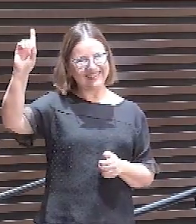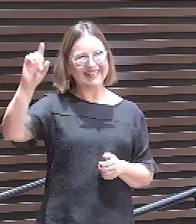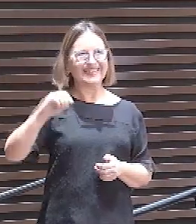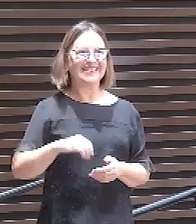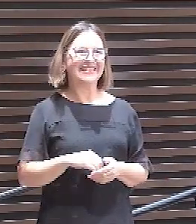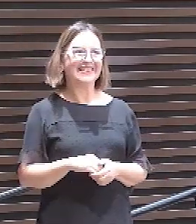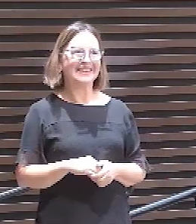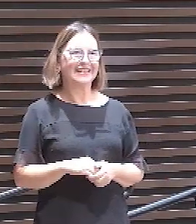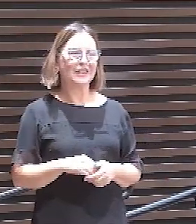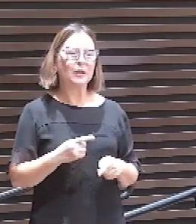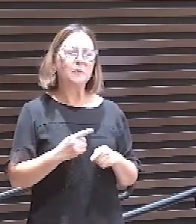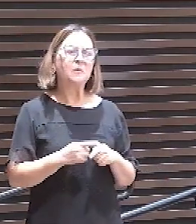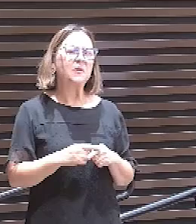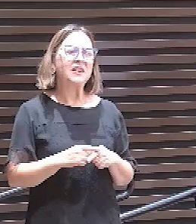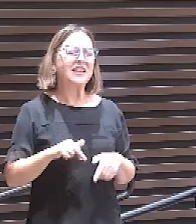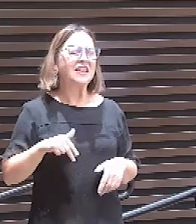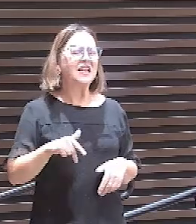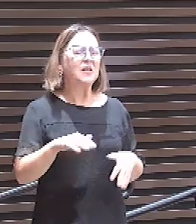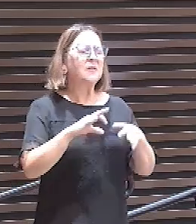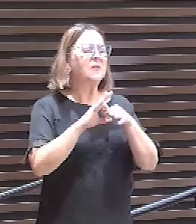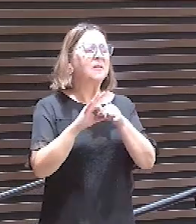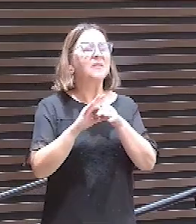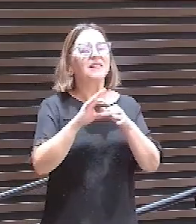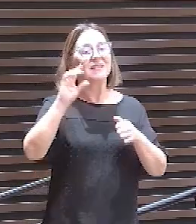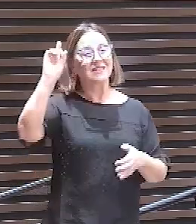Por que ele andou com Deus?